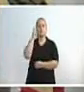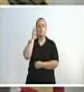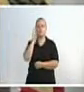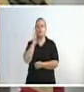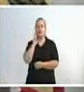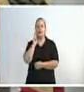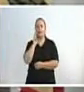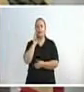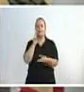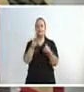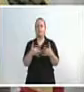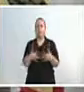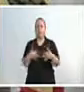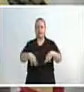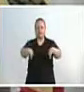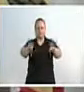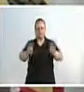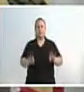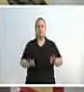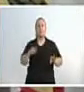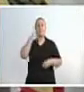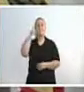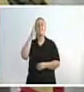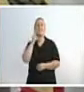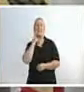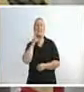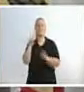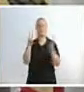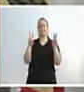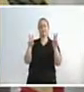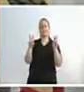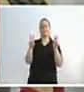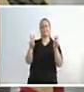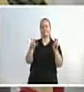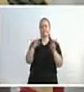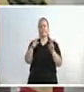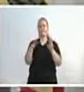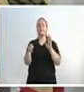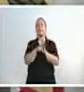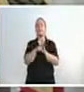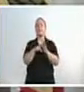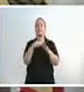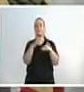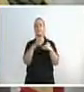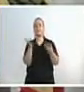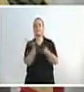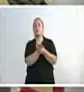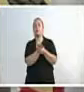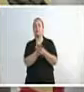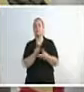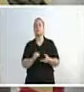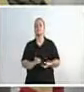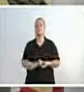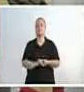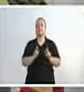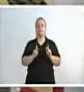Tapete Negro, que teve na nossa cidade, que está e continua em segredo de justiça, essa postura,